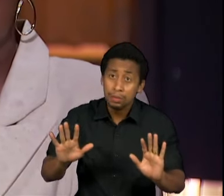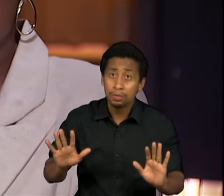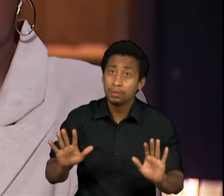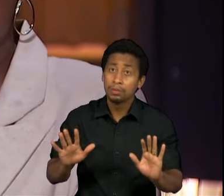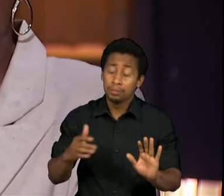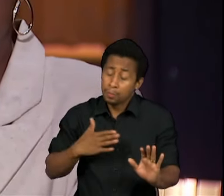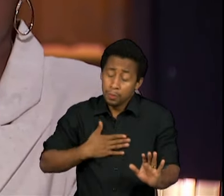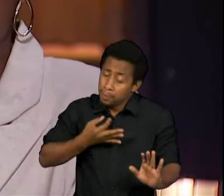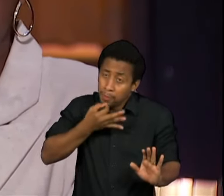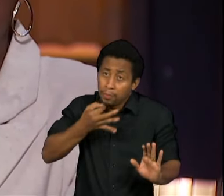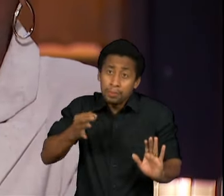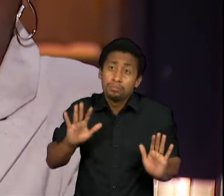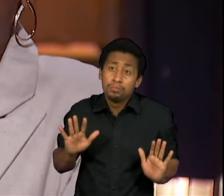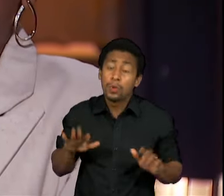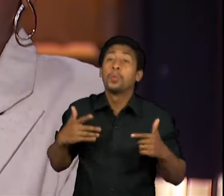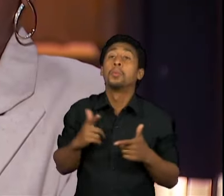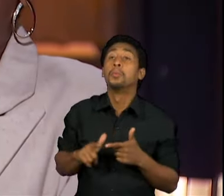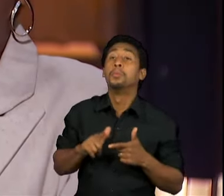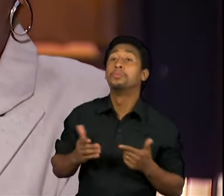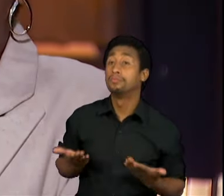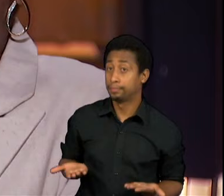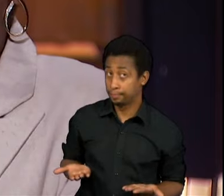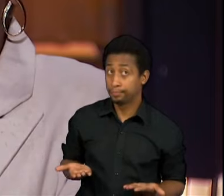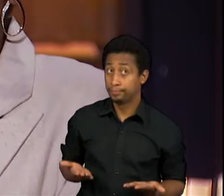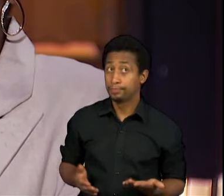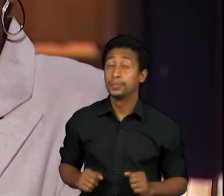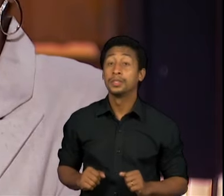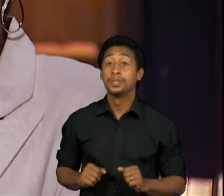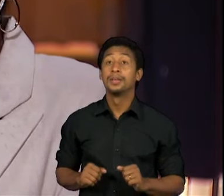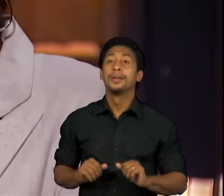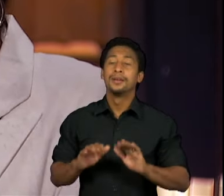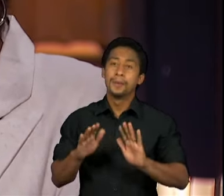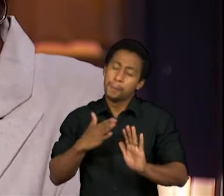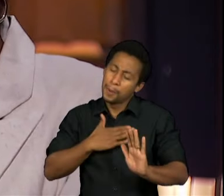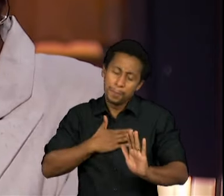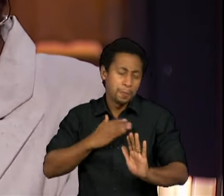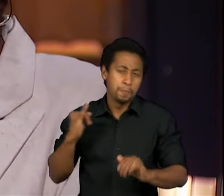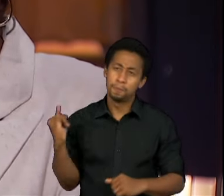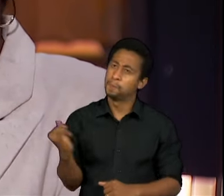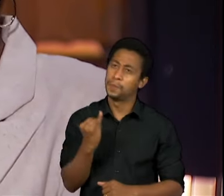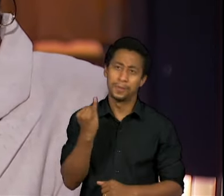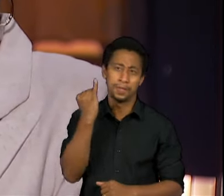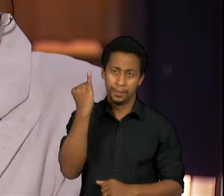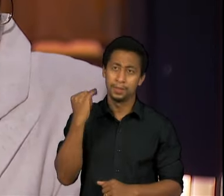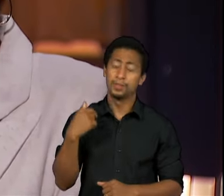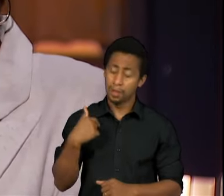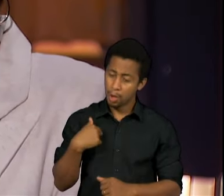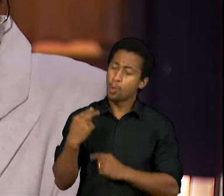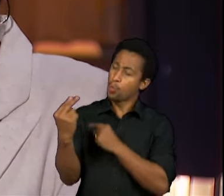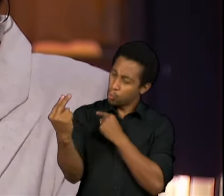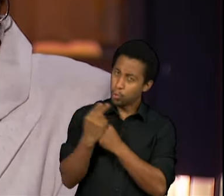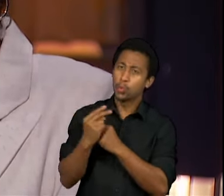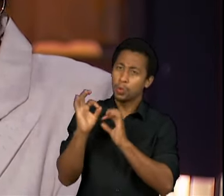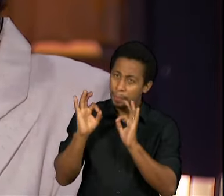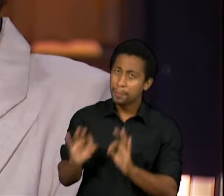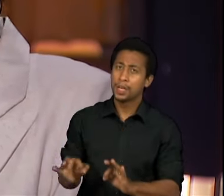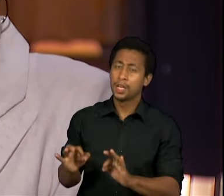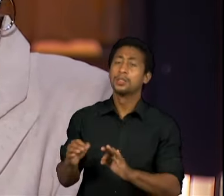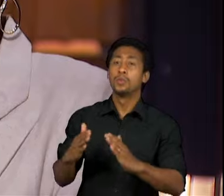Agostinho então qualquer problema então eu para mim ela é fundamental então uma pessoa que eu realmente cuido eu vou ao terreiro